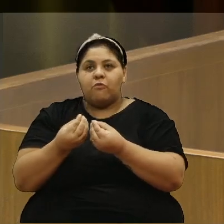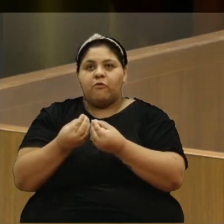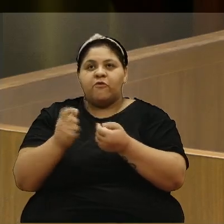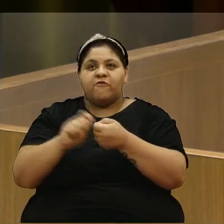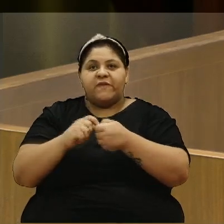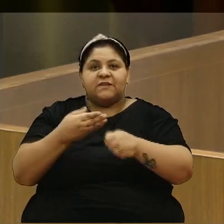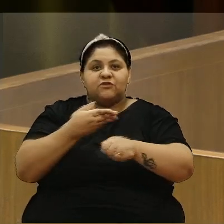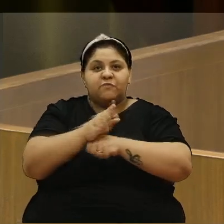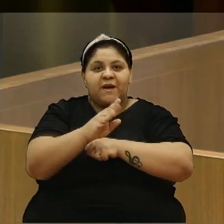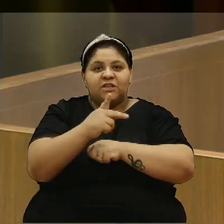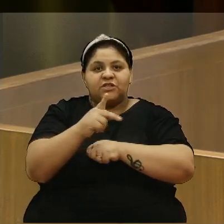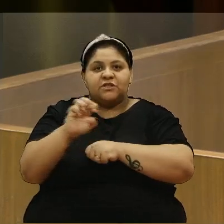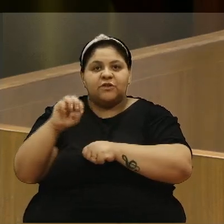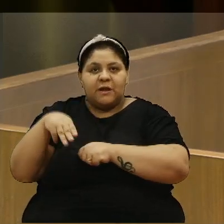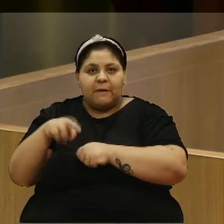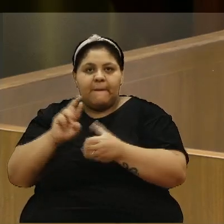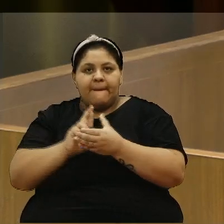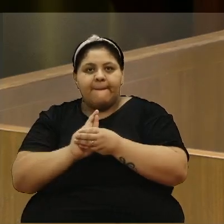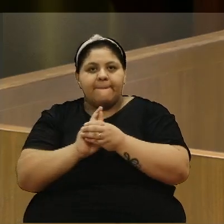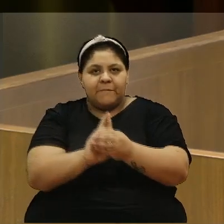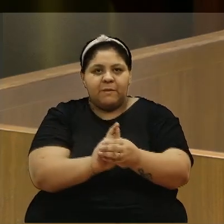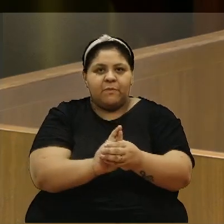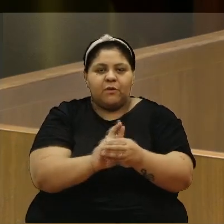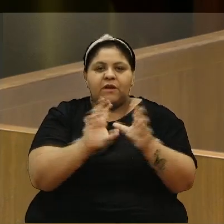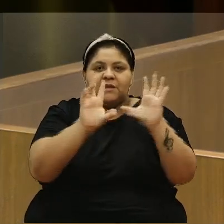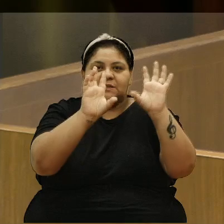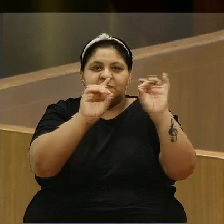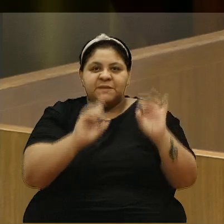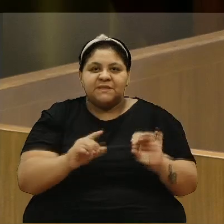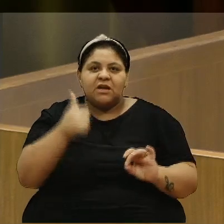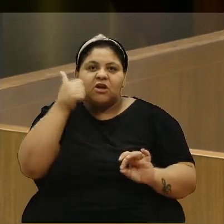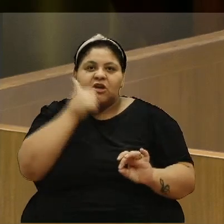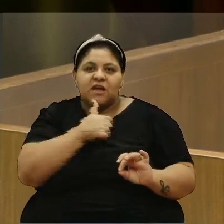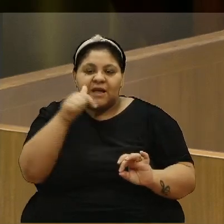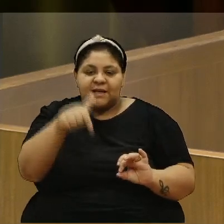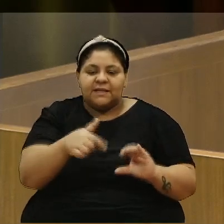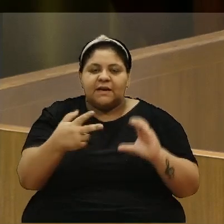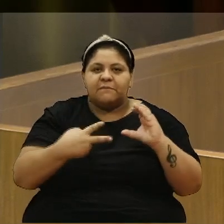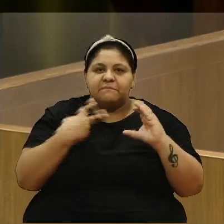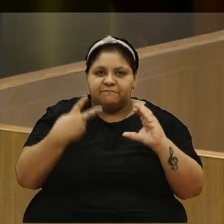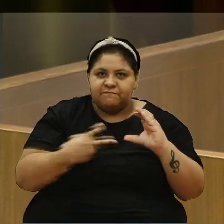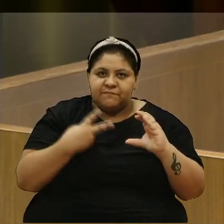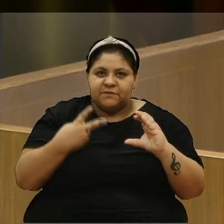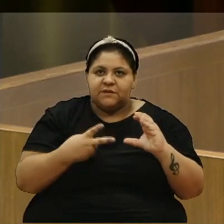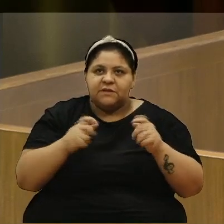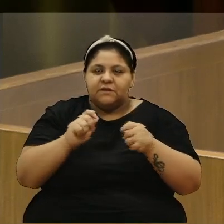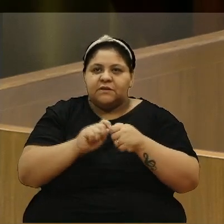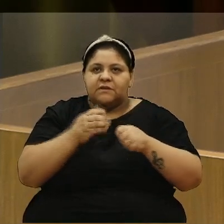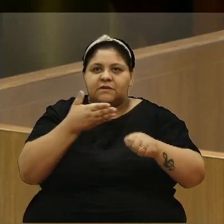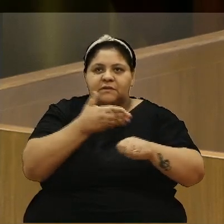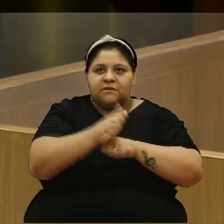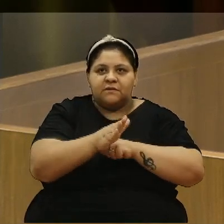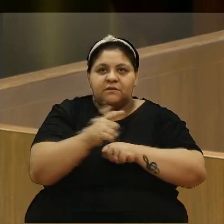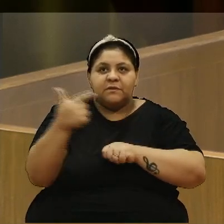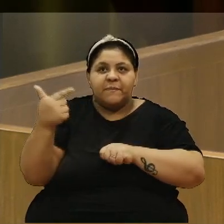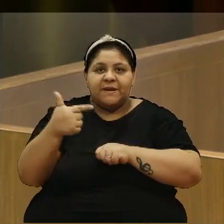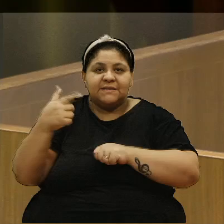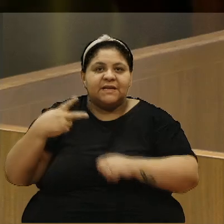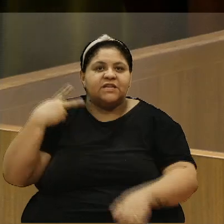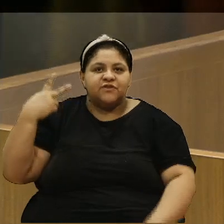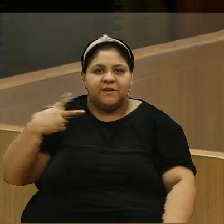né, da Procuradoria Especial da Mulher, aqui da Câmara, que é composta pelas 7